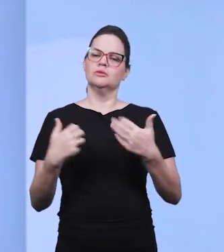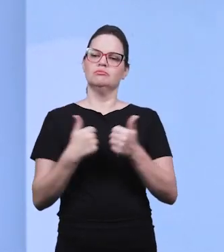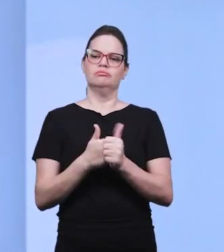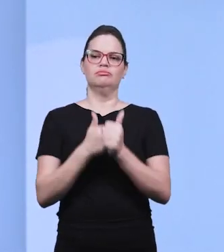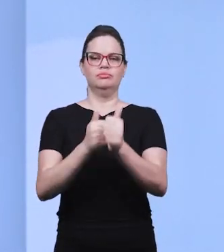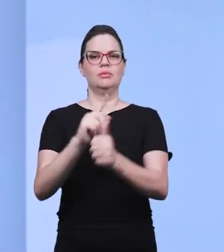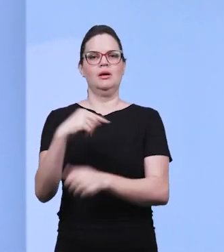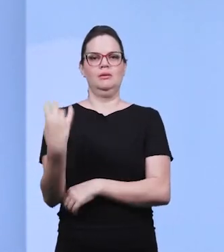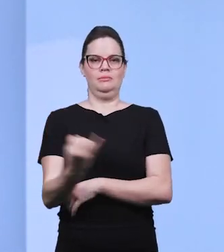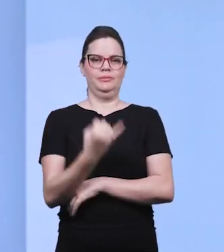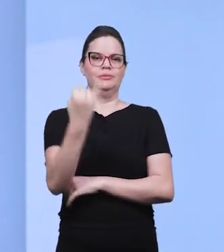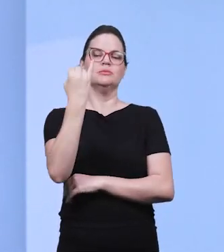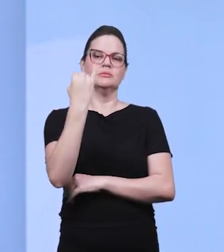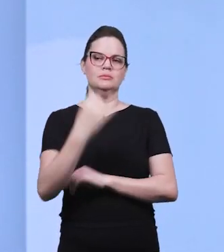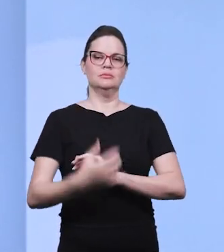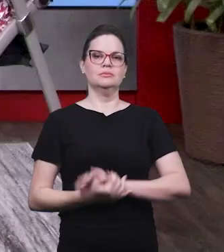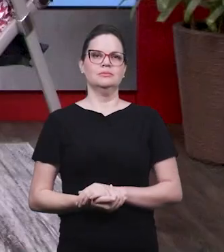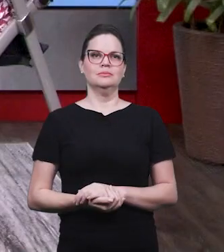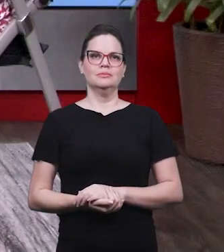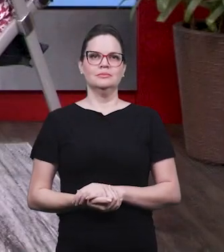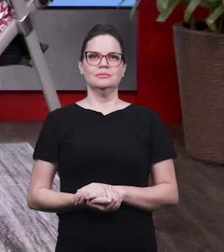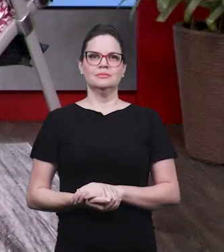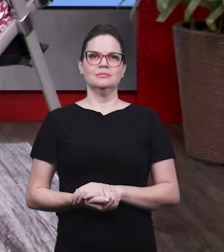ele é muito importante. Importantíssimo, é.